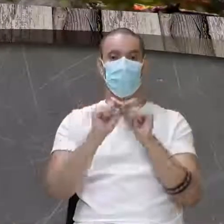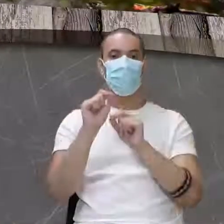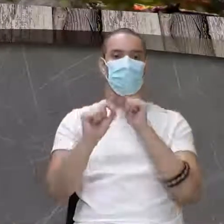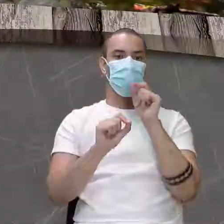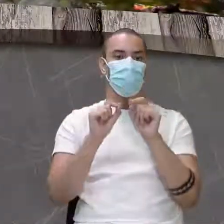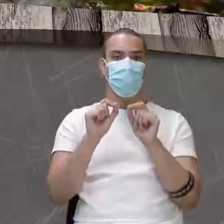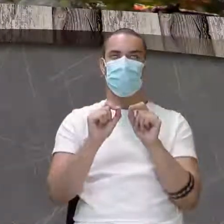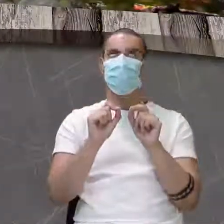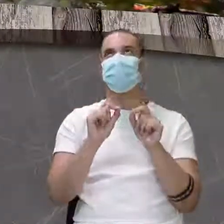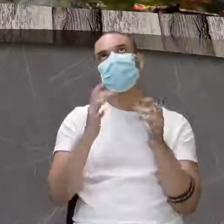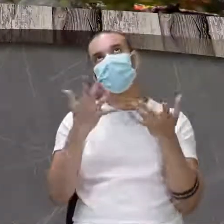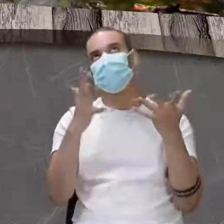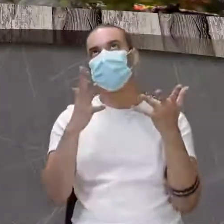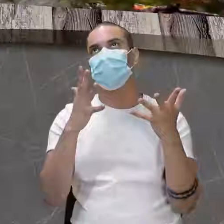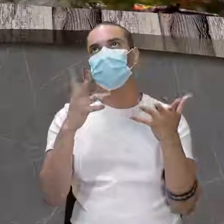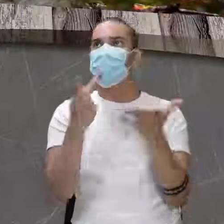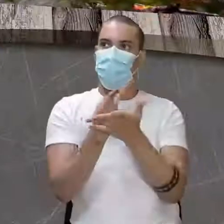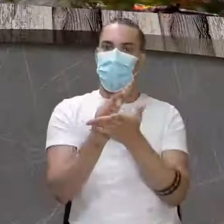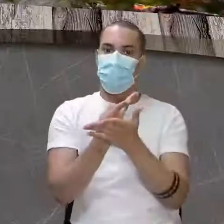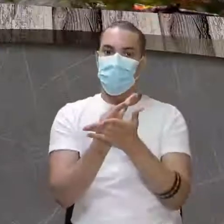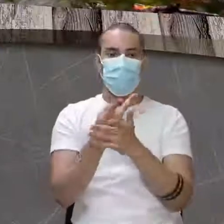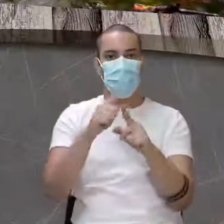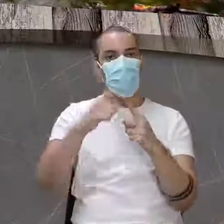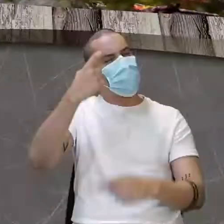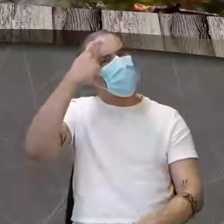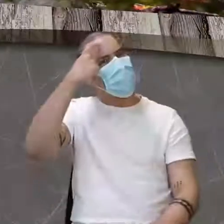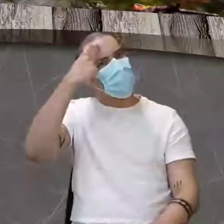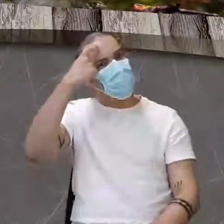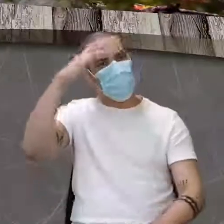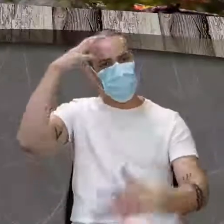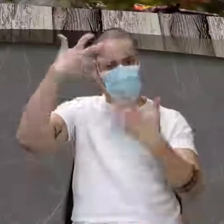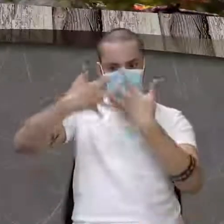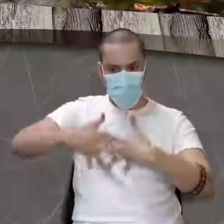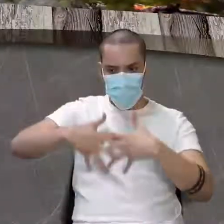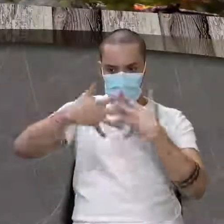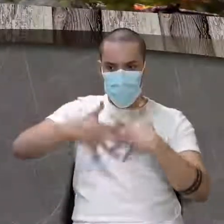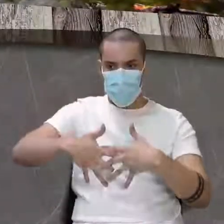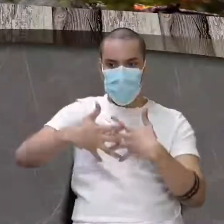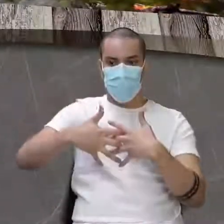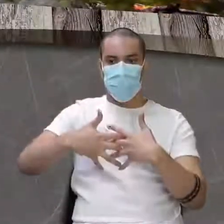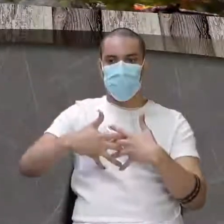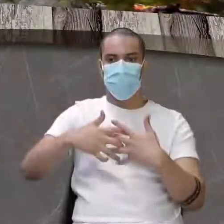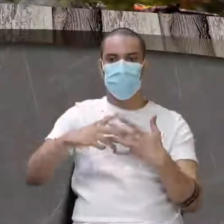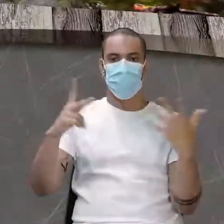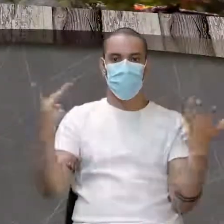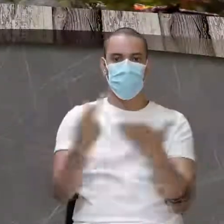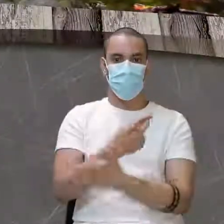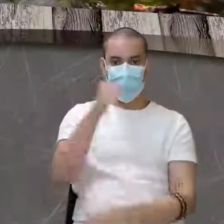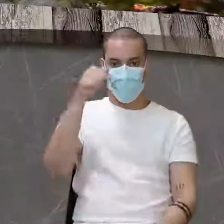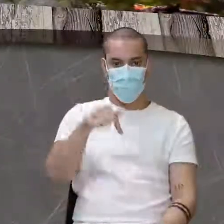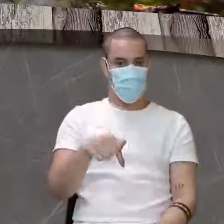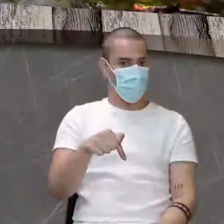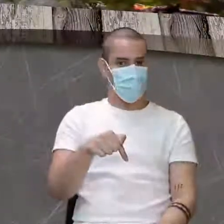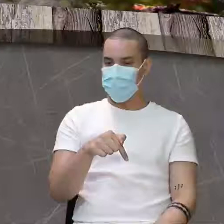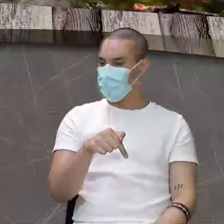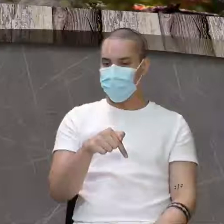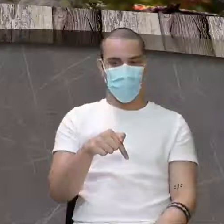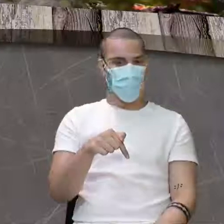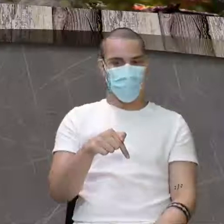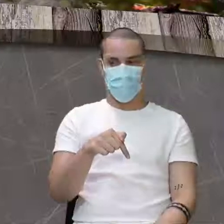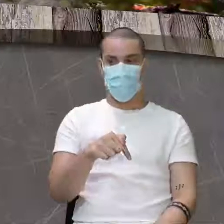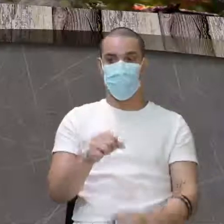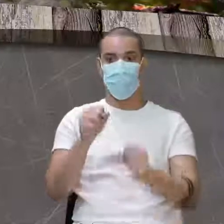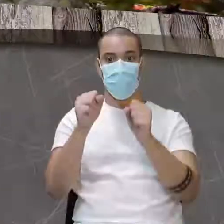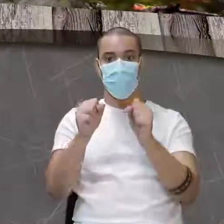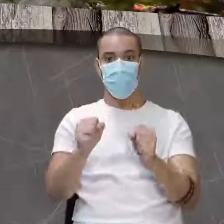vou dizer assim, não erradas, mas as suas atitudes talvez impensadas, não tão refletidas, não vão ser só pontuais. Os problemas não vão ser só pontuais.